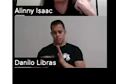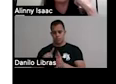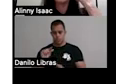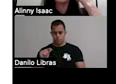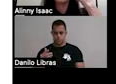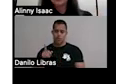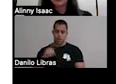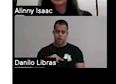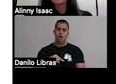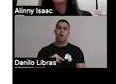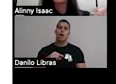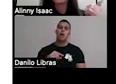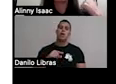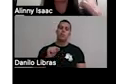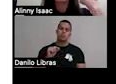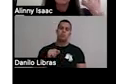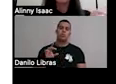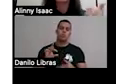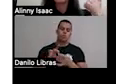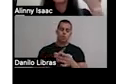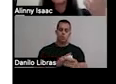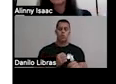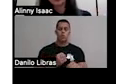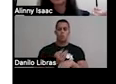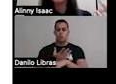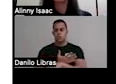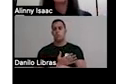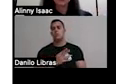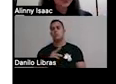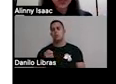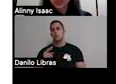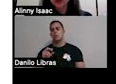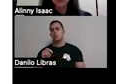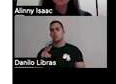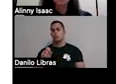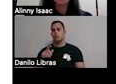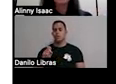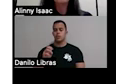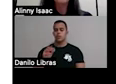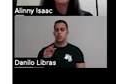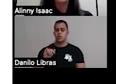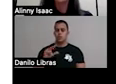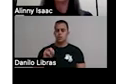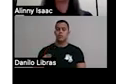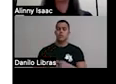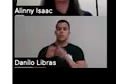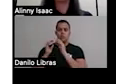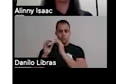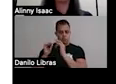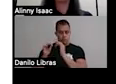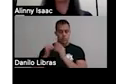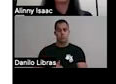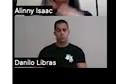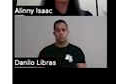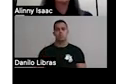Sintomas envolvendo contextos emocionais, neurovegetativos e neurocognitivos. Então, no que diz